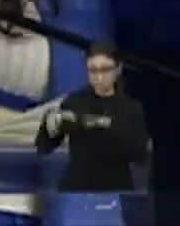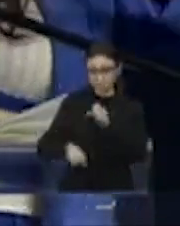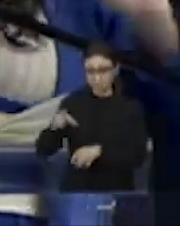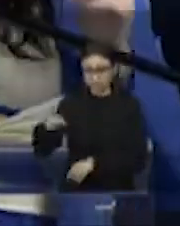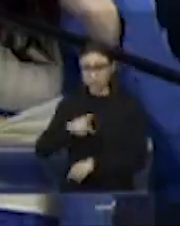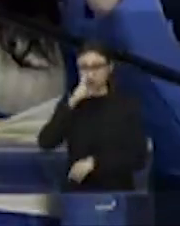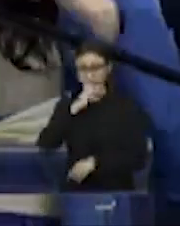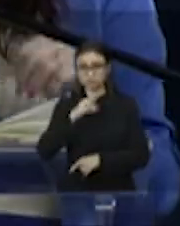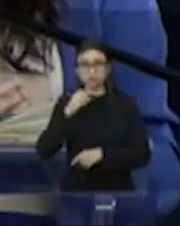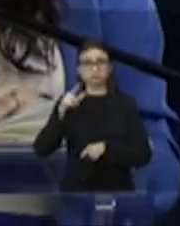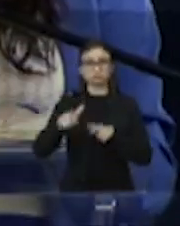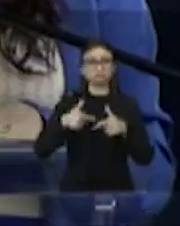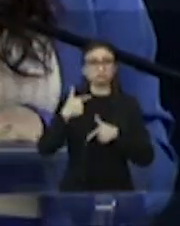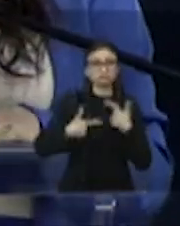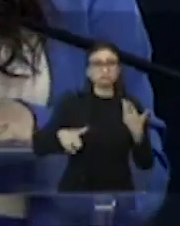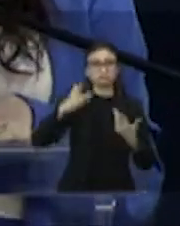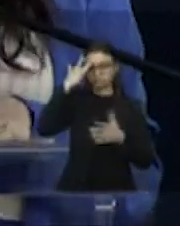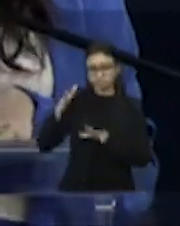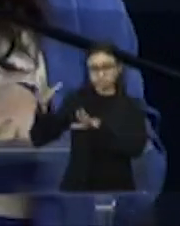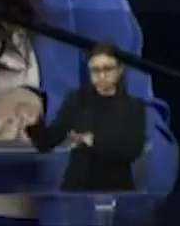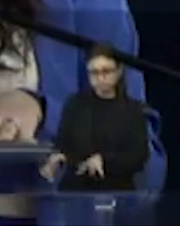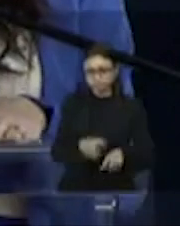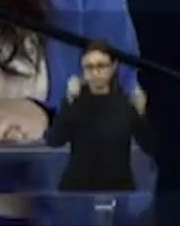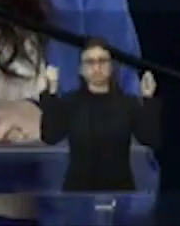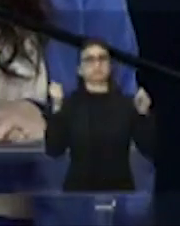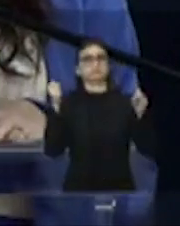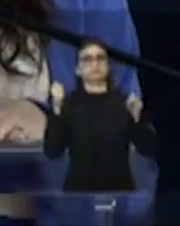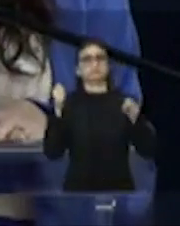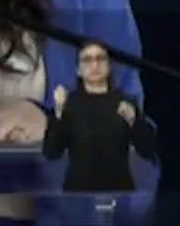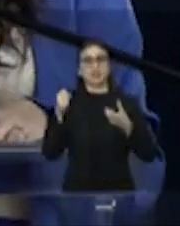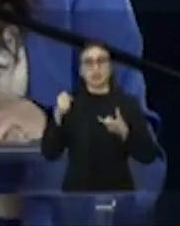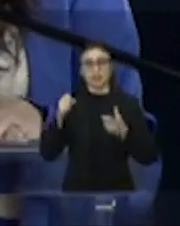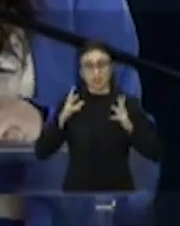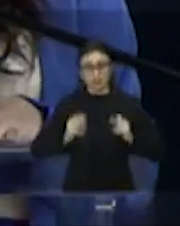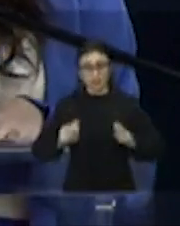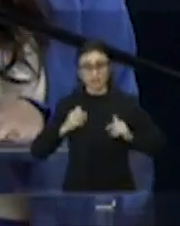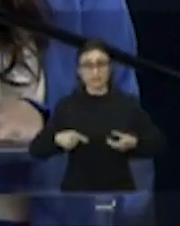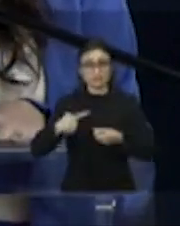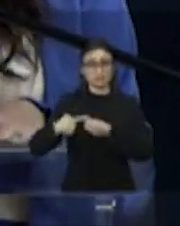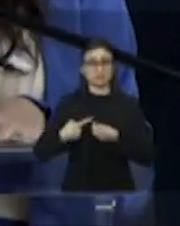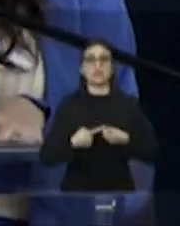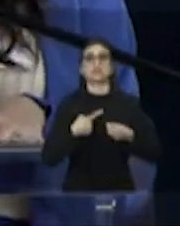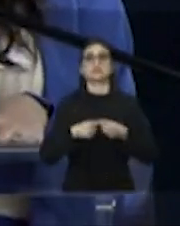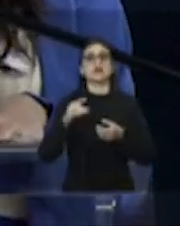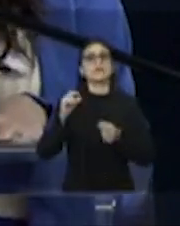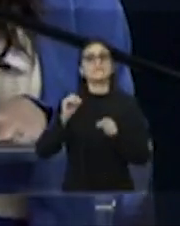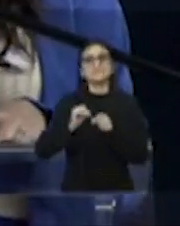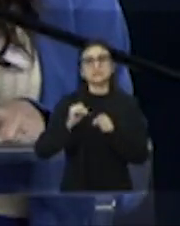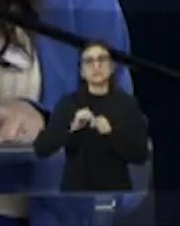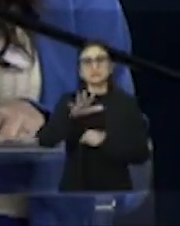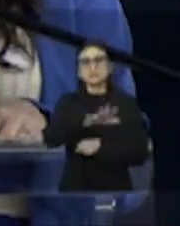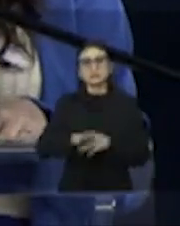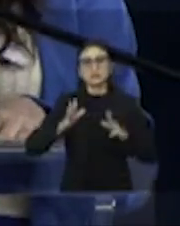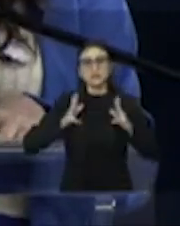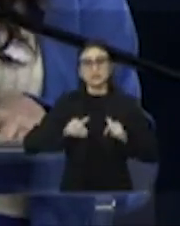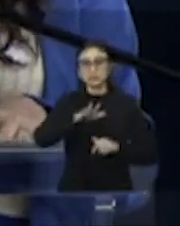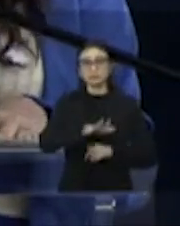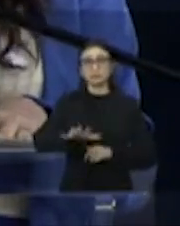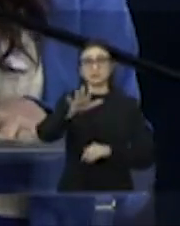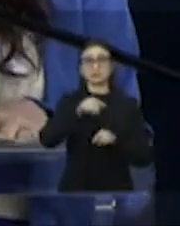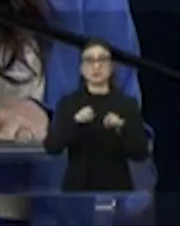têm o produto do seu trabalho violentamente arrancado em ações de limpeza urbana. A realização do saneamento universal passa